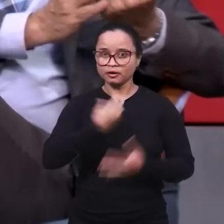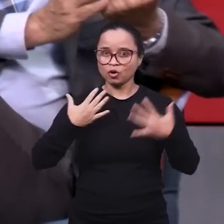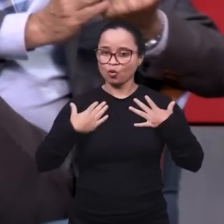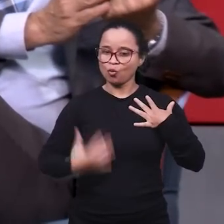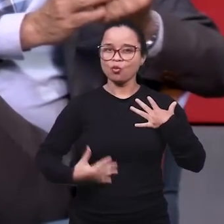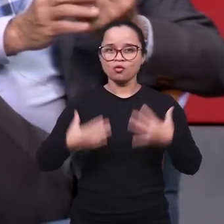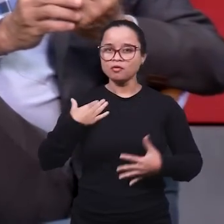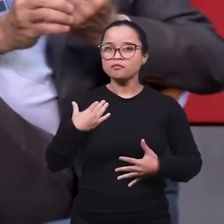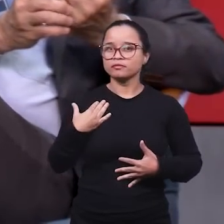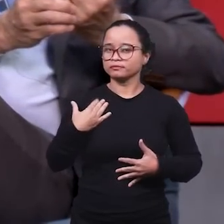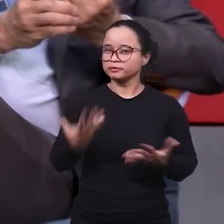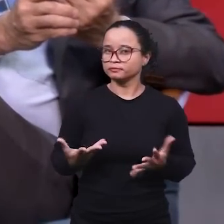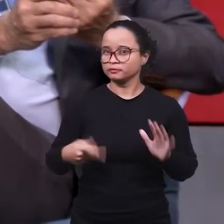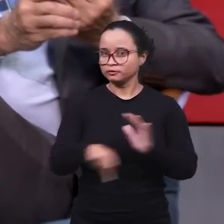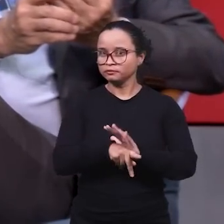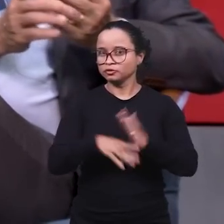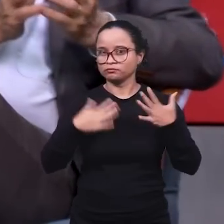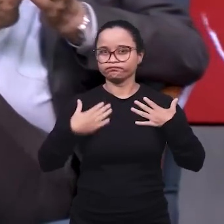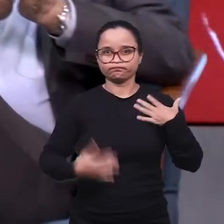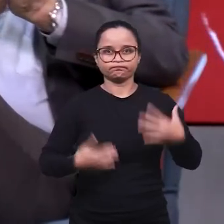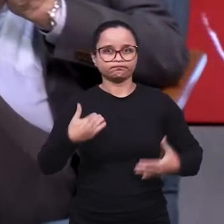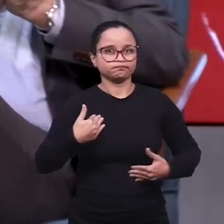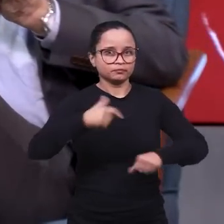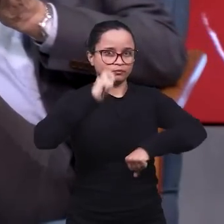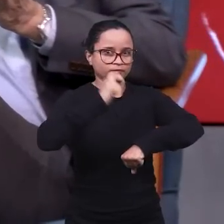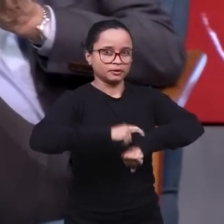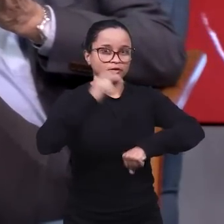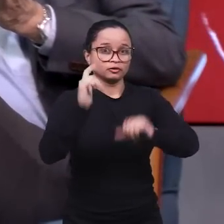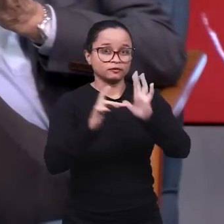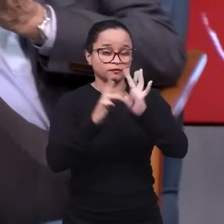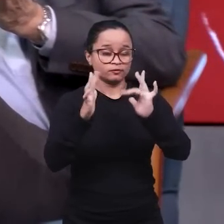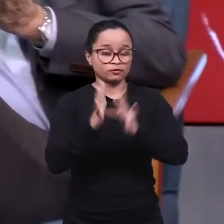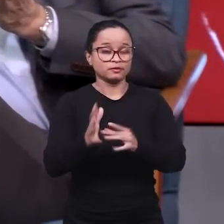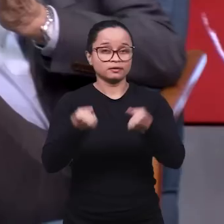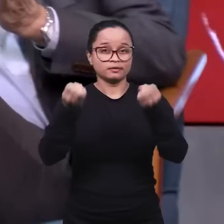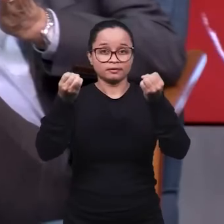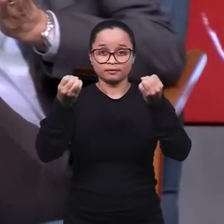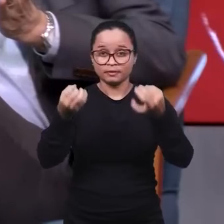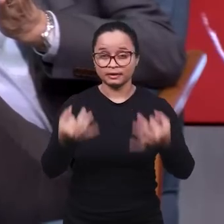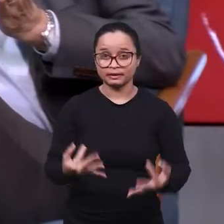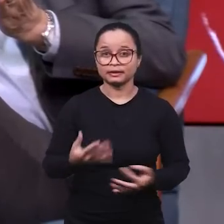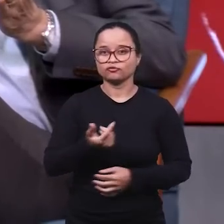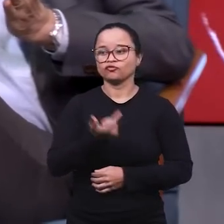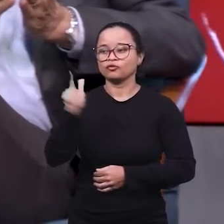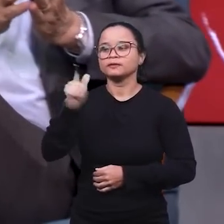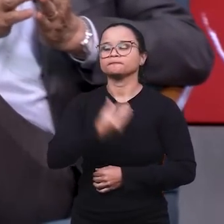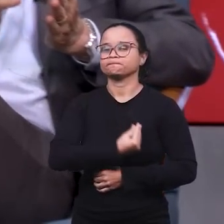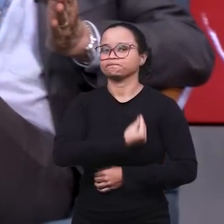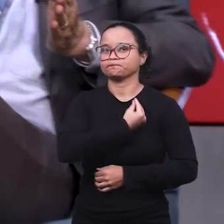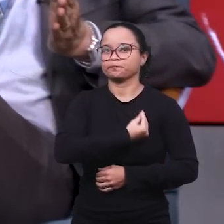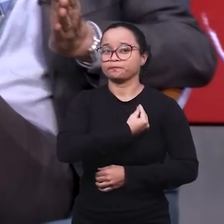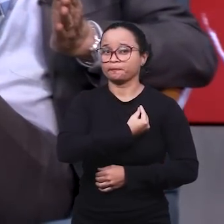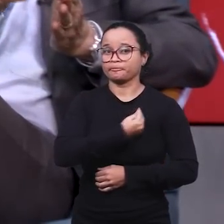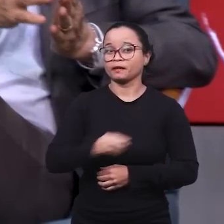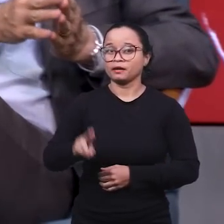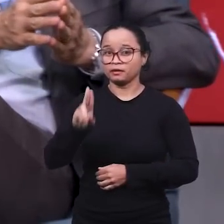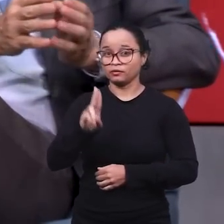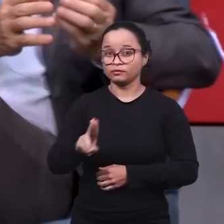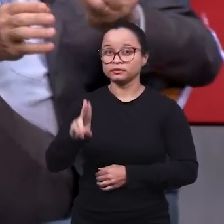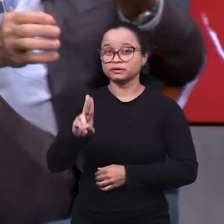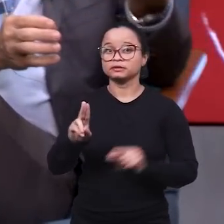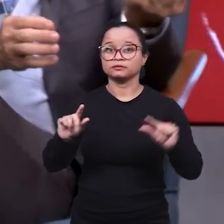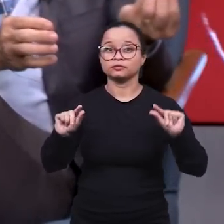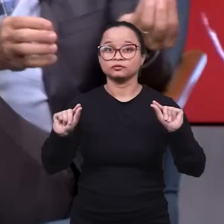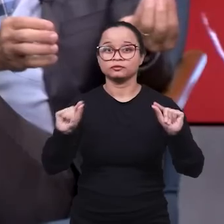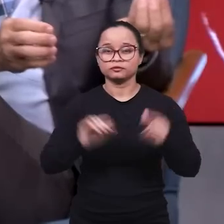física, material. Quando Jesus fala de outra vida, ele não usa no termo original